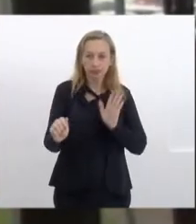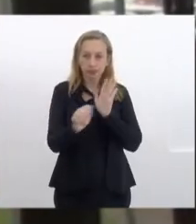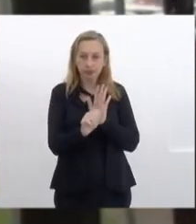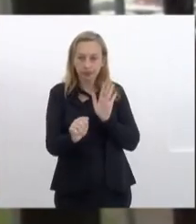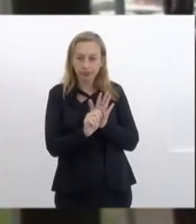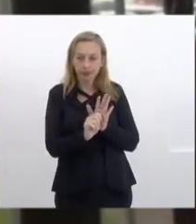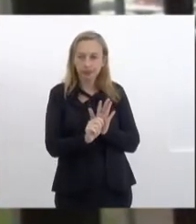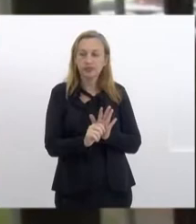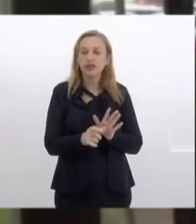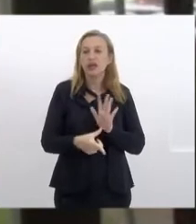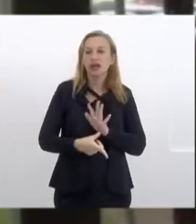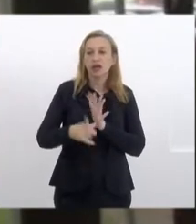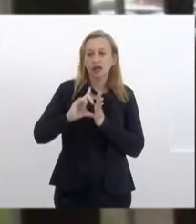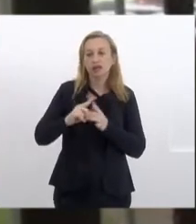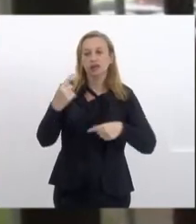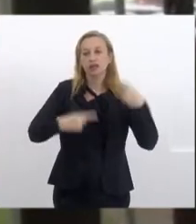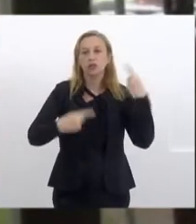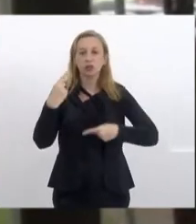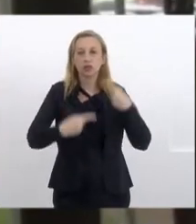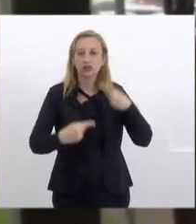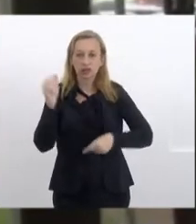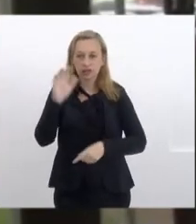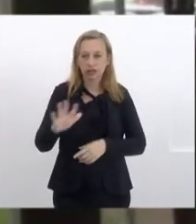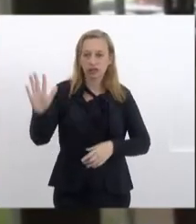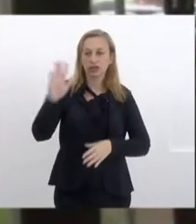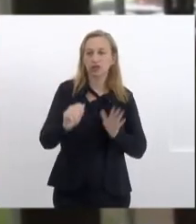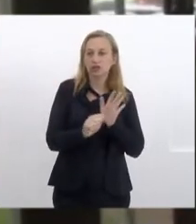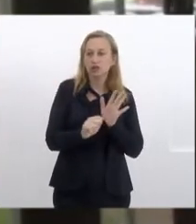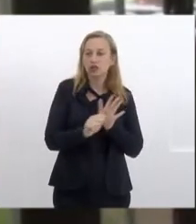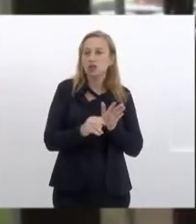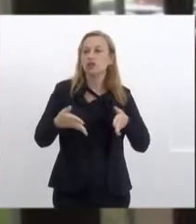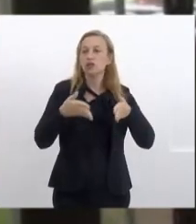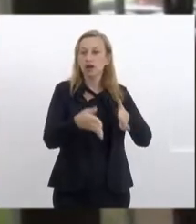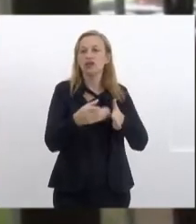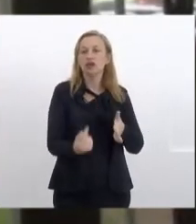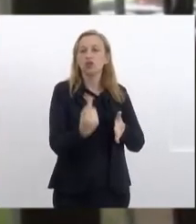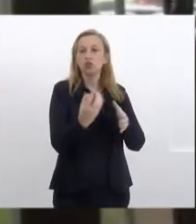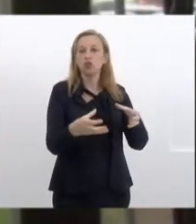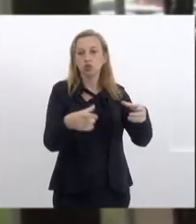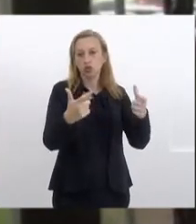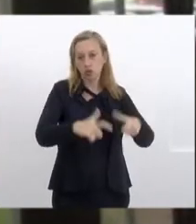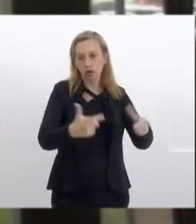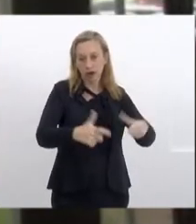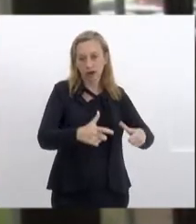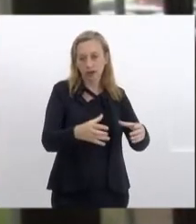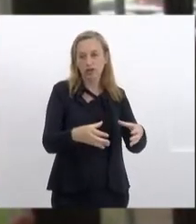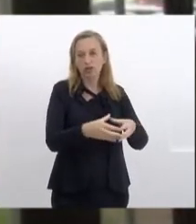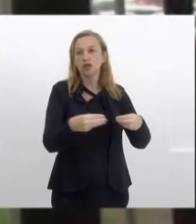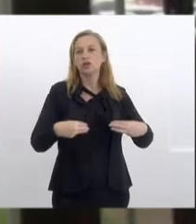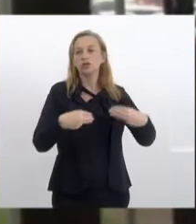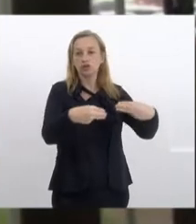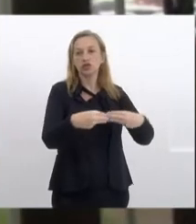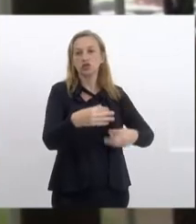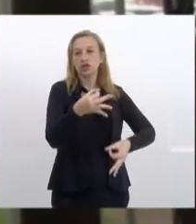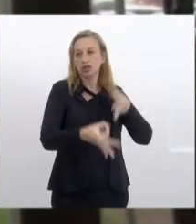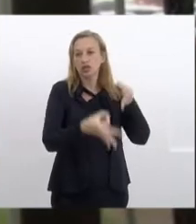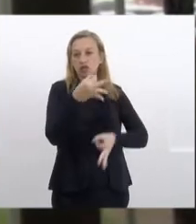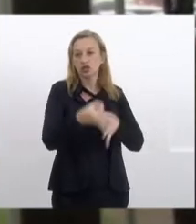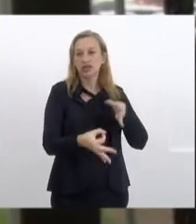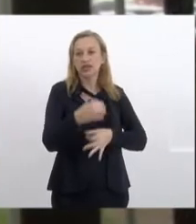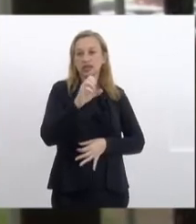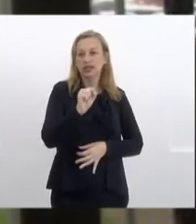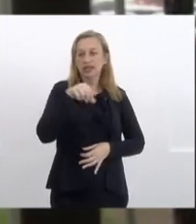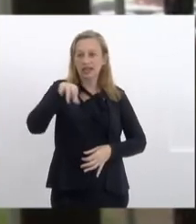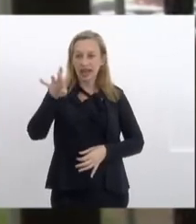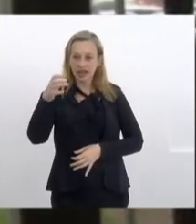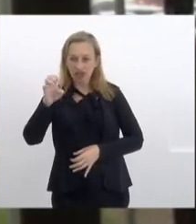Né? Anteriormente, a Política Nacional sobre Drogas se concentrava em apenas um órgão, né, o Ministério da Justiça, na SENAD,